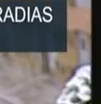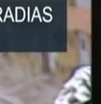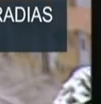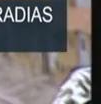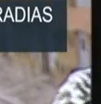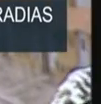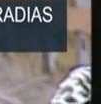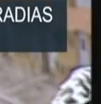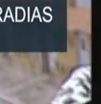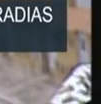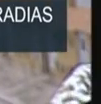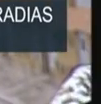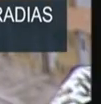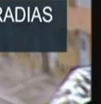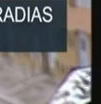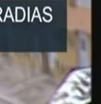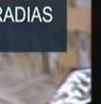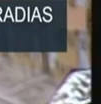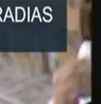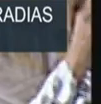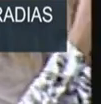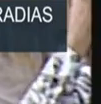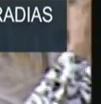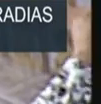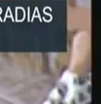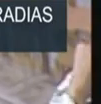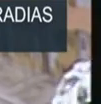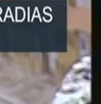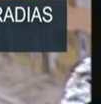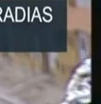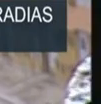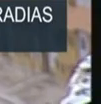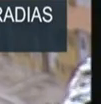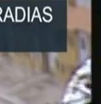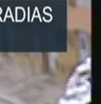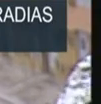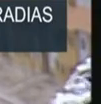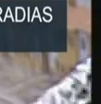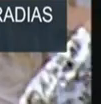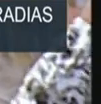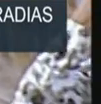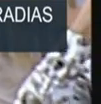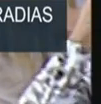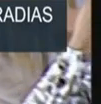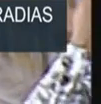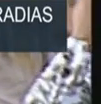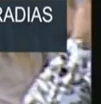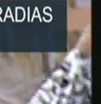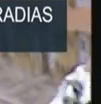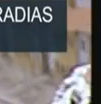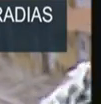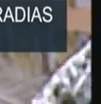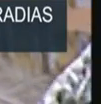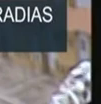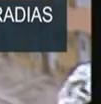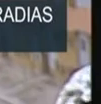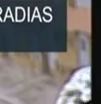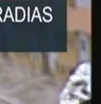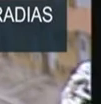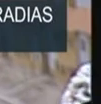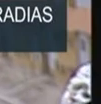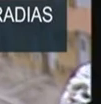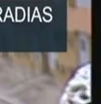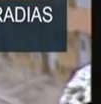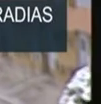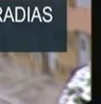construção de uma sociedade melhor a minha cara presidência da república e saiba que aqui nesse